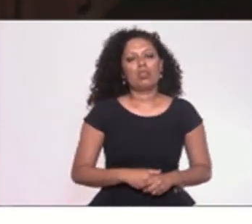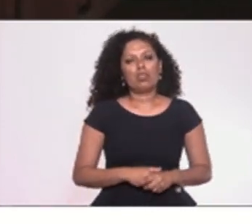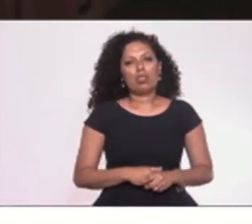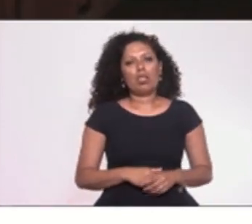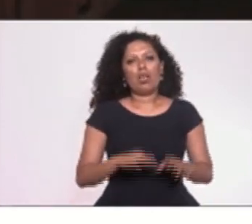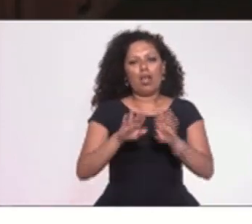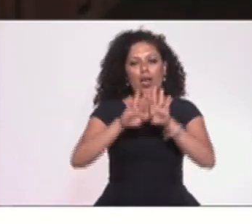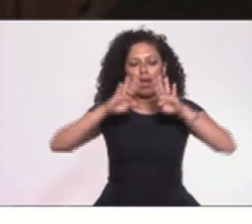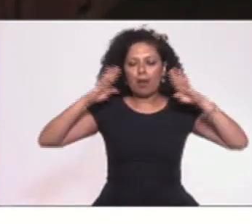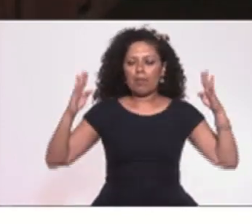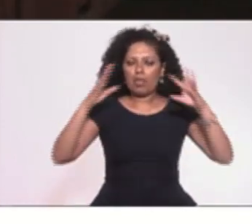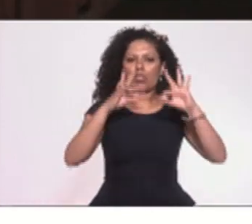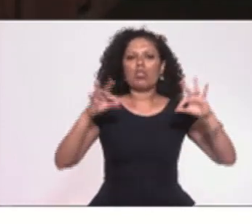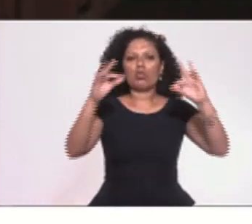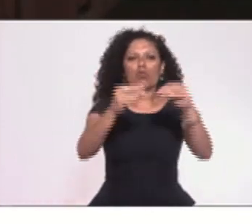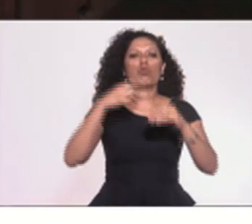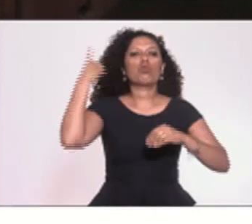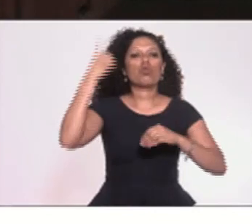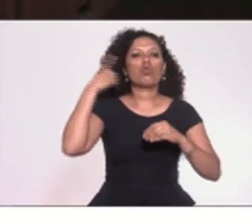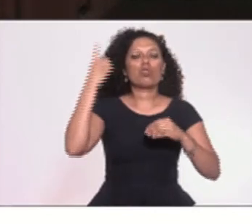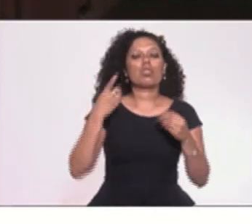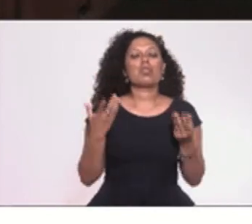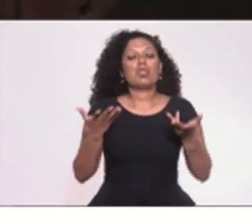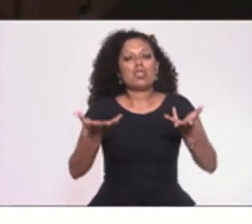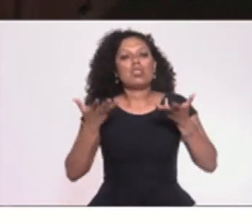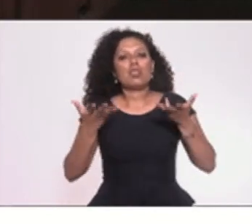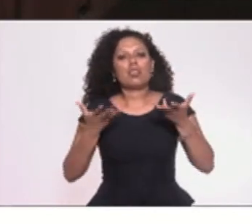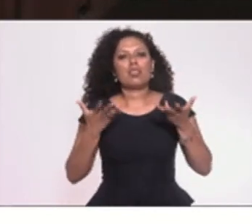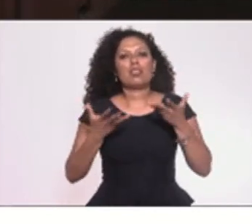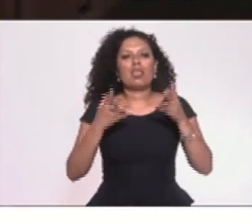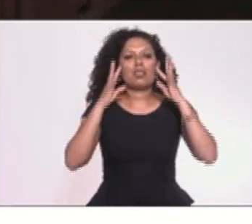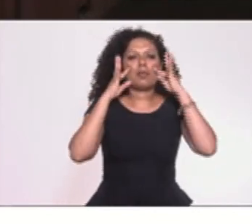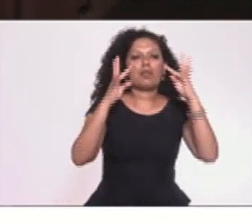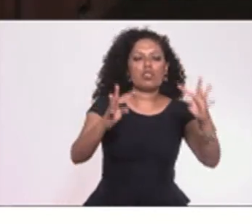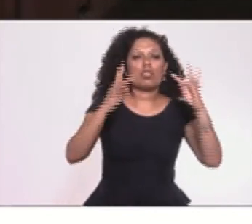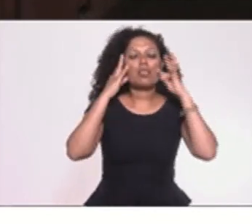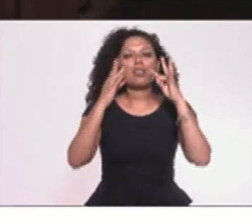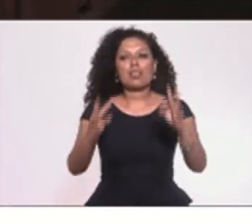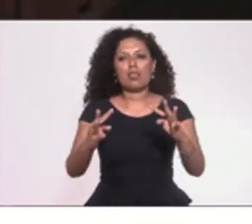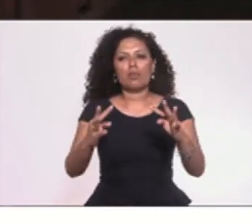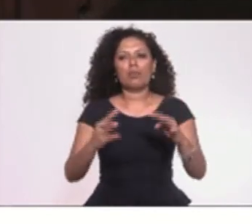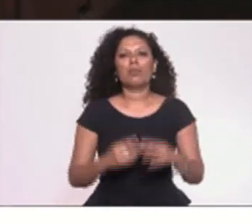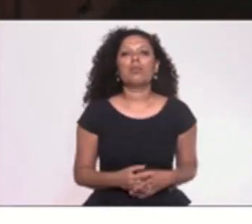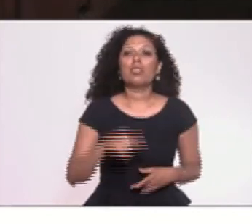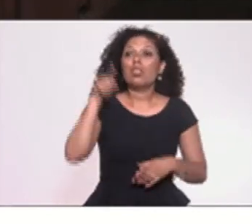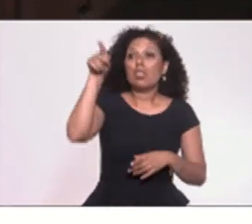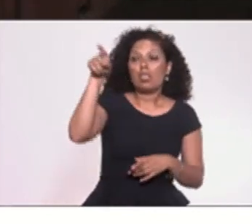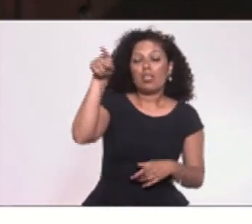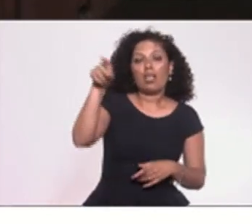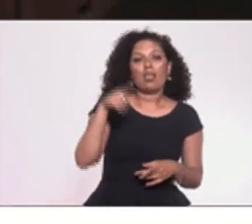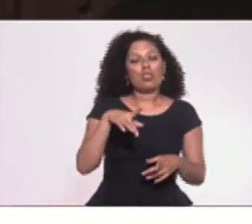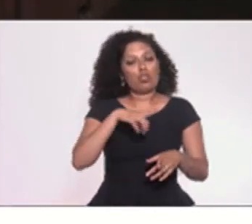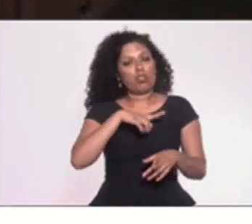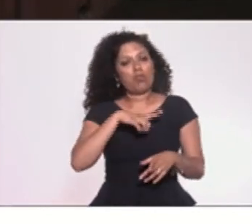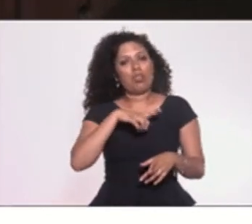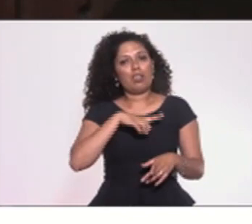aberta aos senhores deputados que quisessem assistir. E lá tiveram